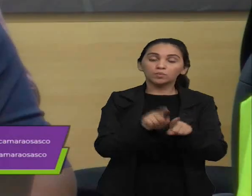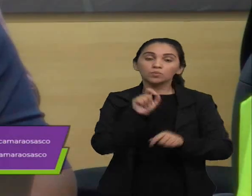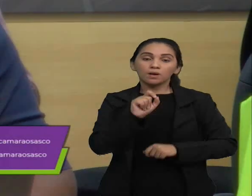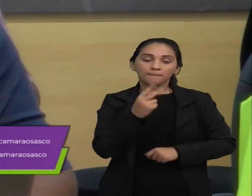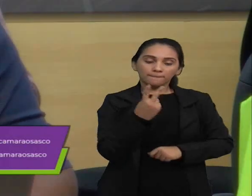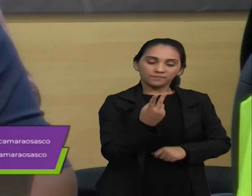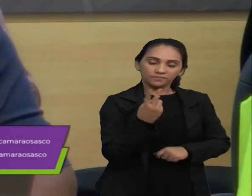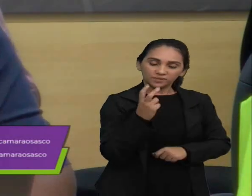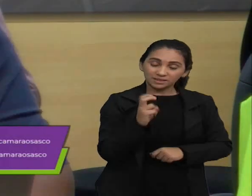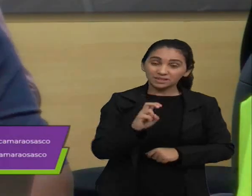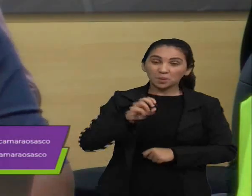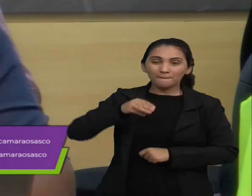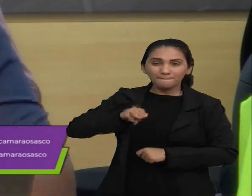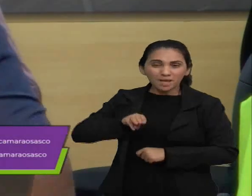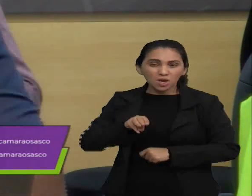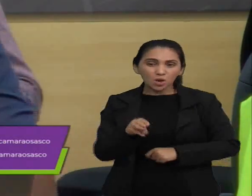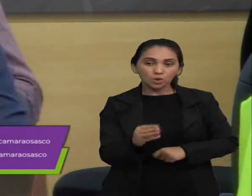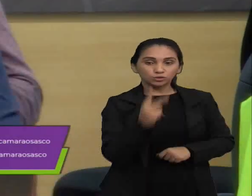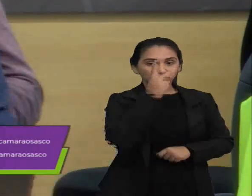mais de 25 milhões de pessoas.